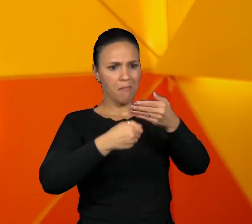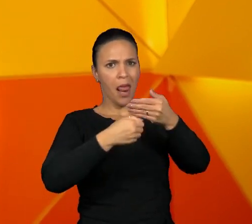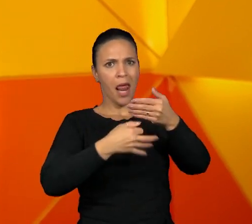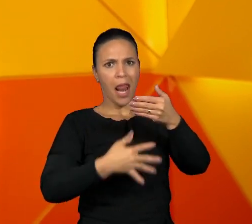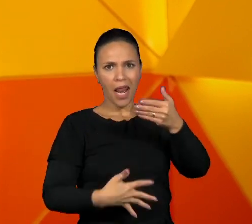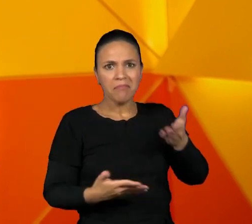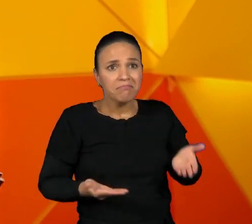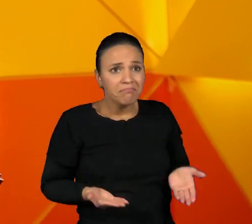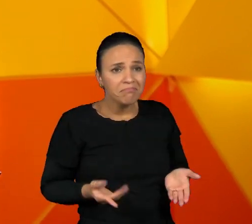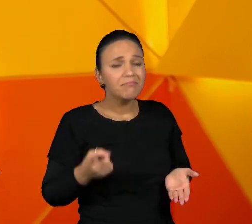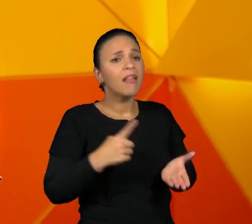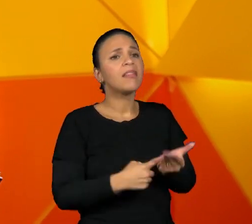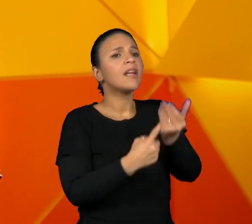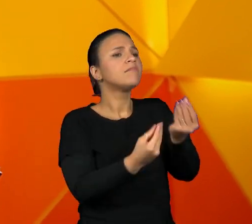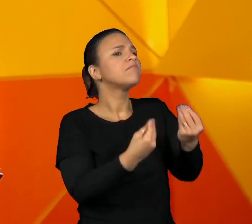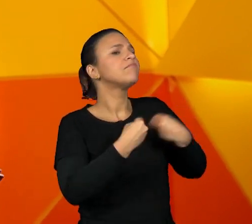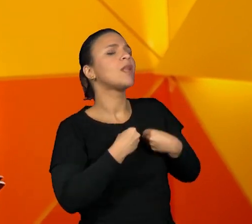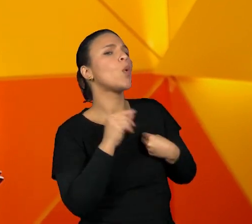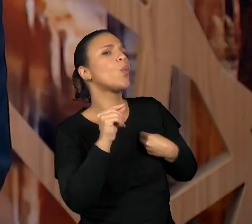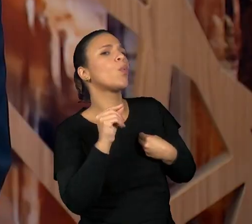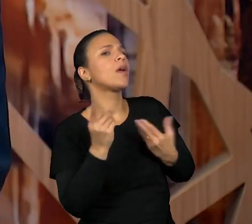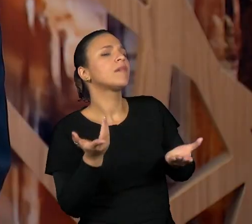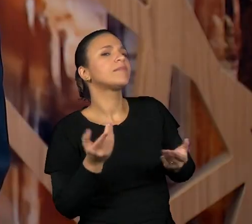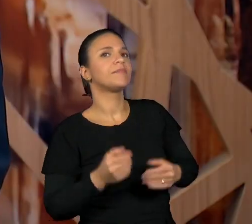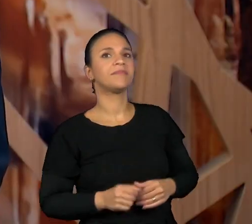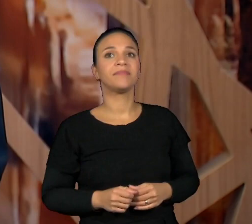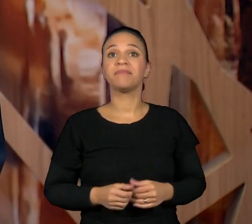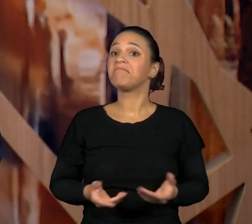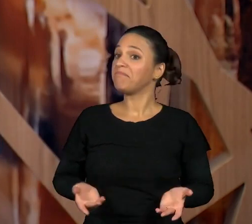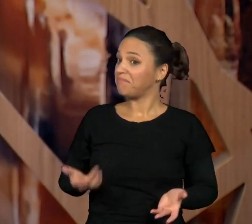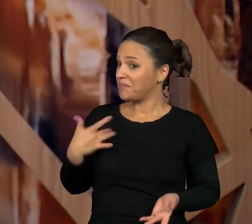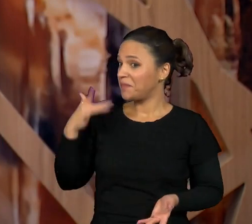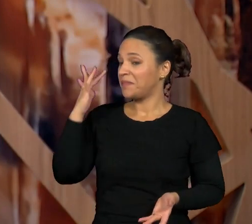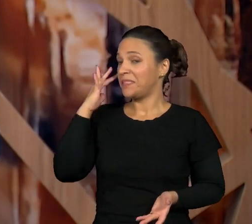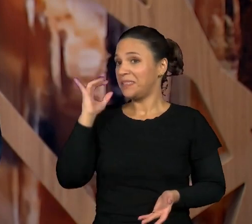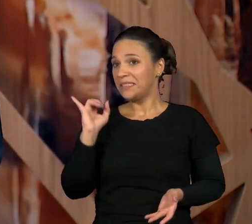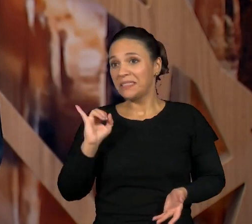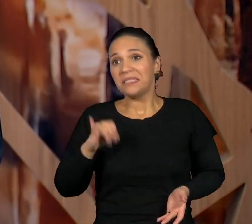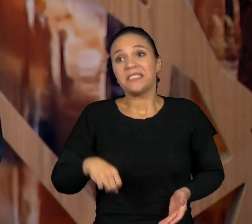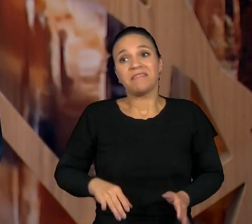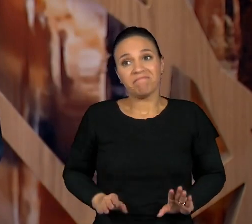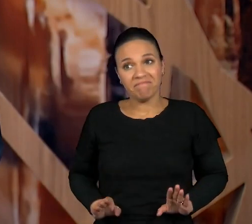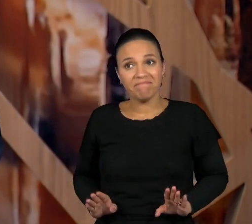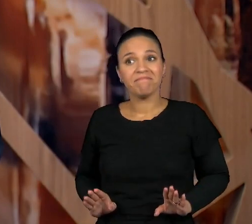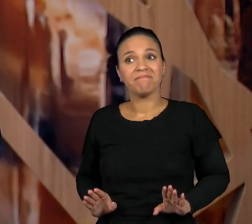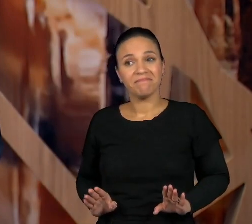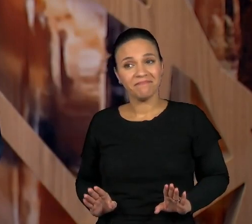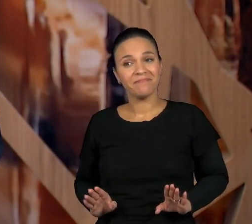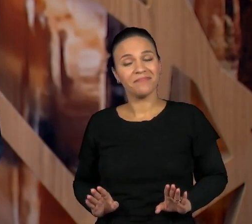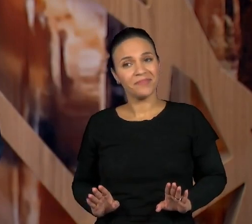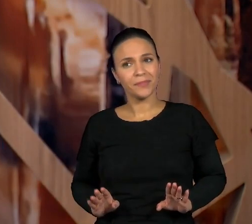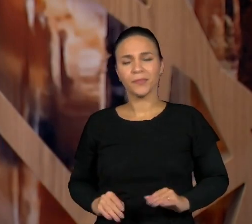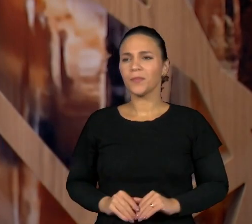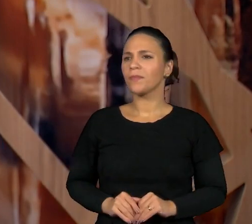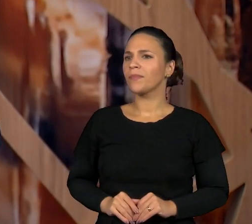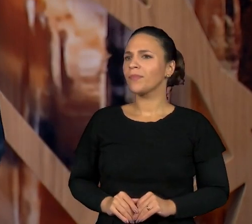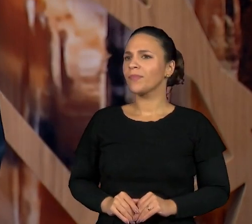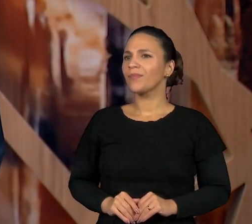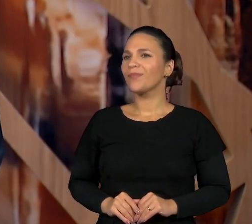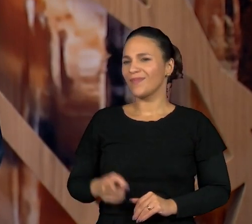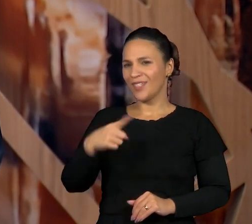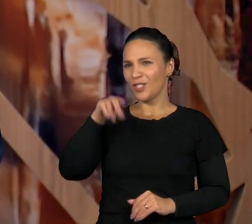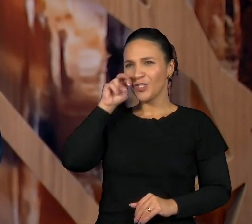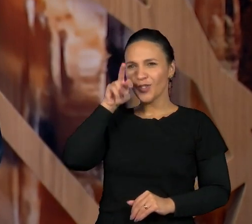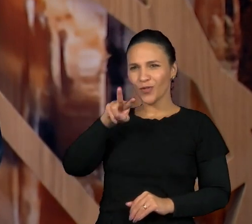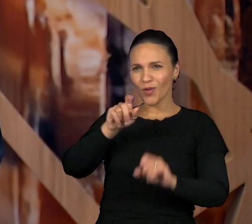O que a tecnologia traz para a gente, Claudinei? Possivelmente sim, possivelmente sim. A gente viu uma